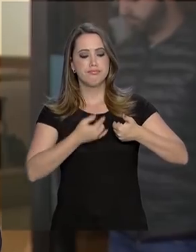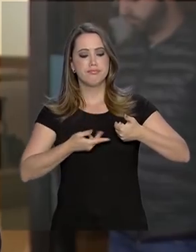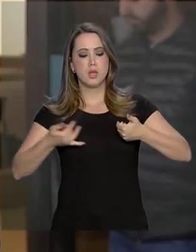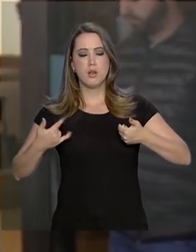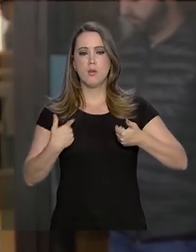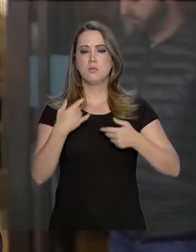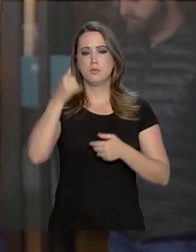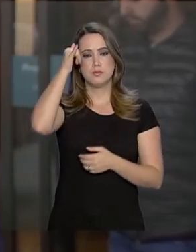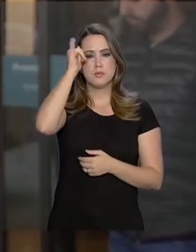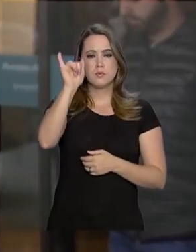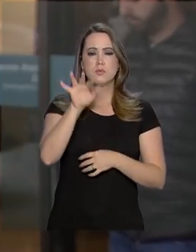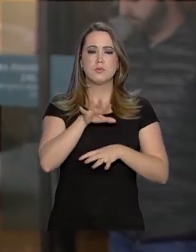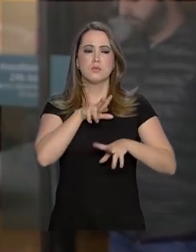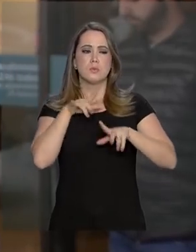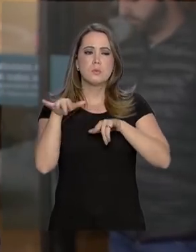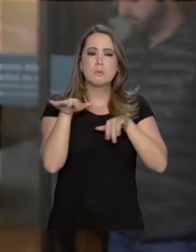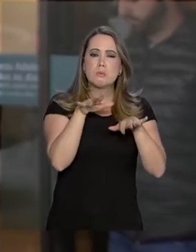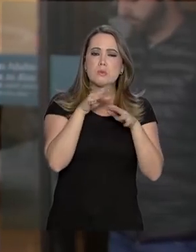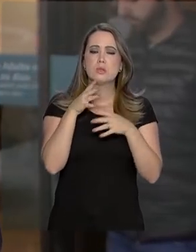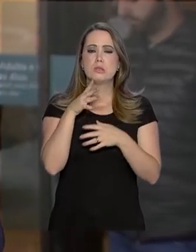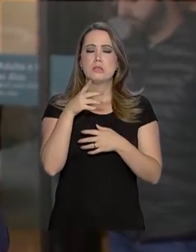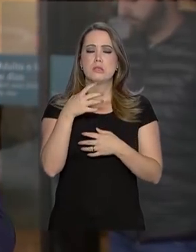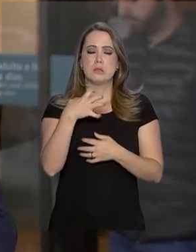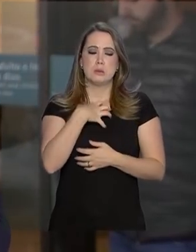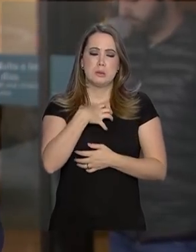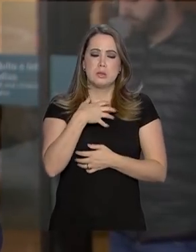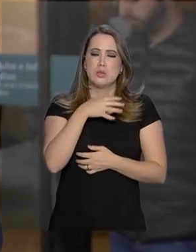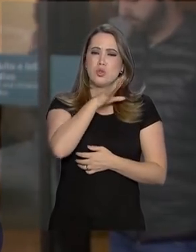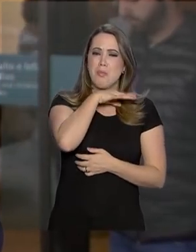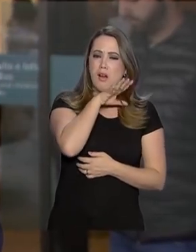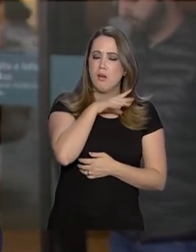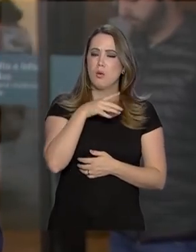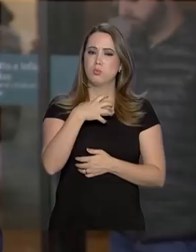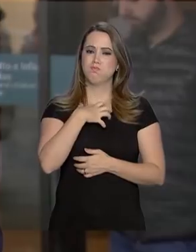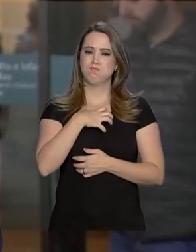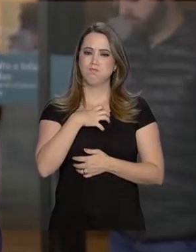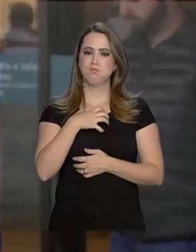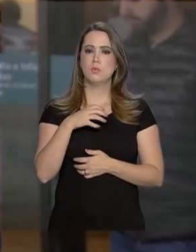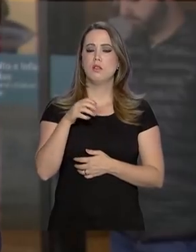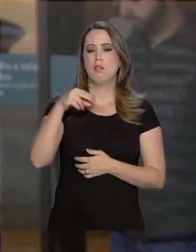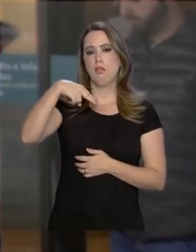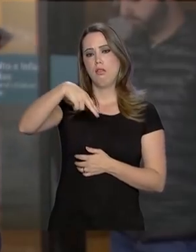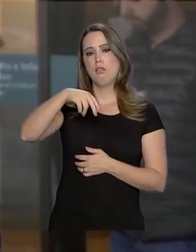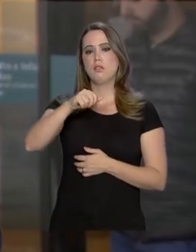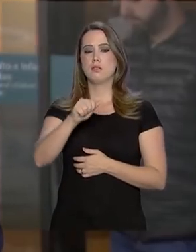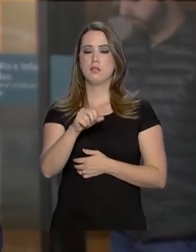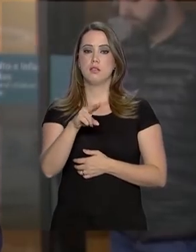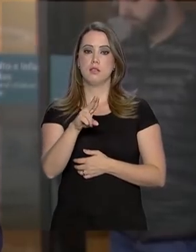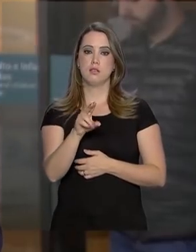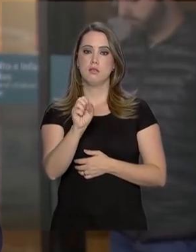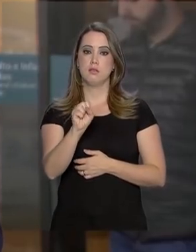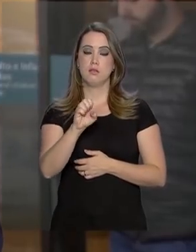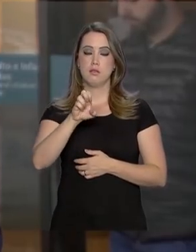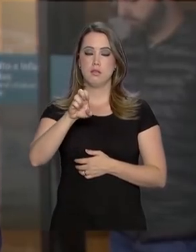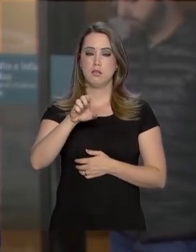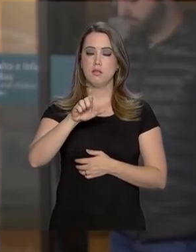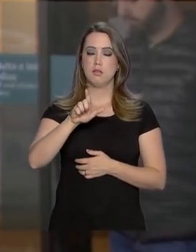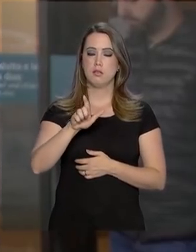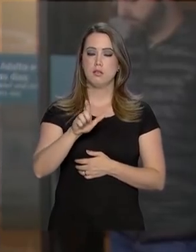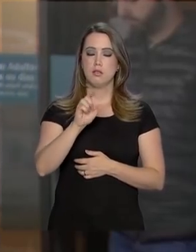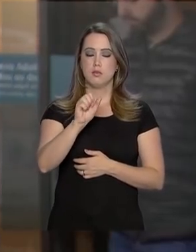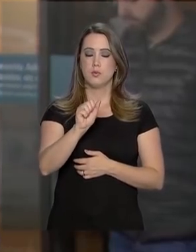de náuseas mais cedo também pelas redes sociais o Presidente da República publicou a